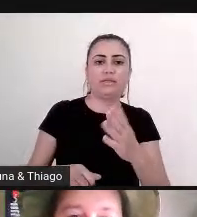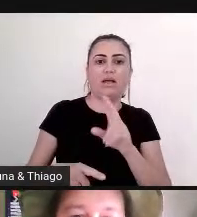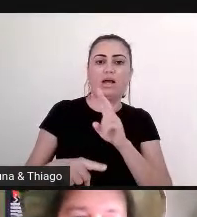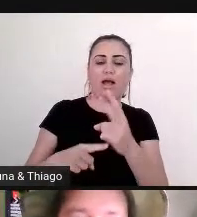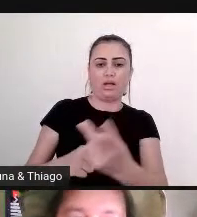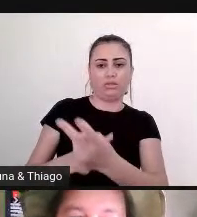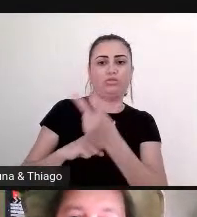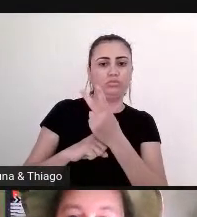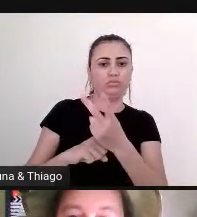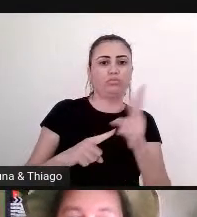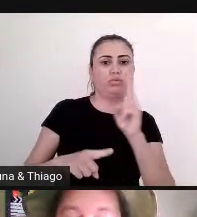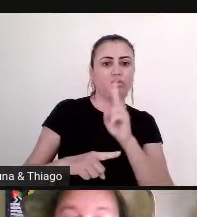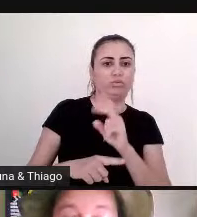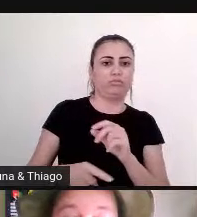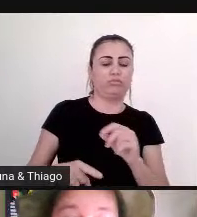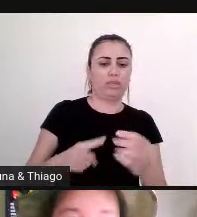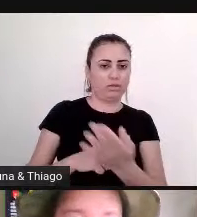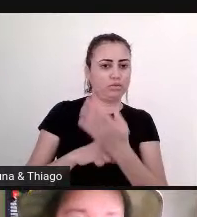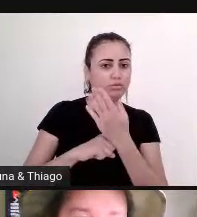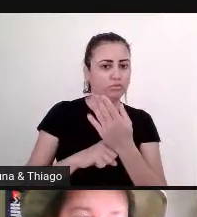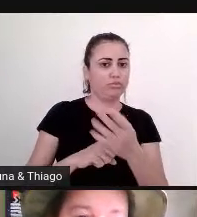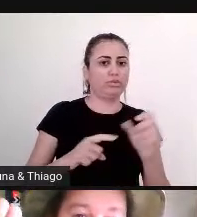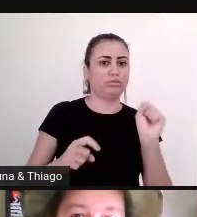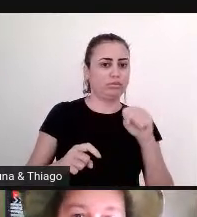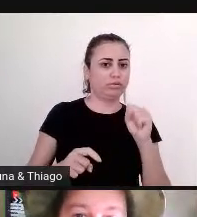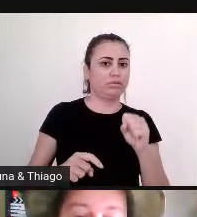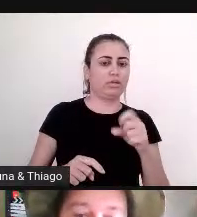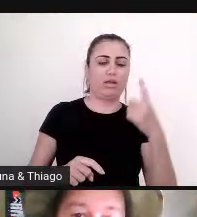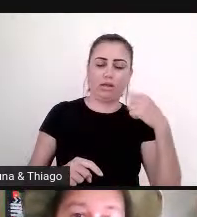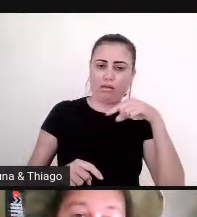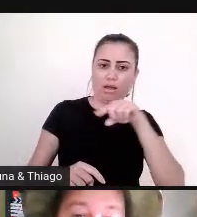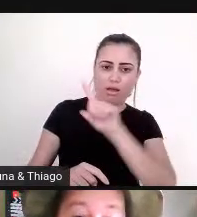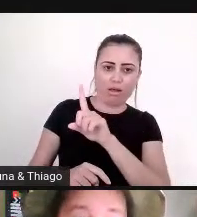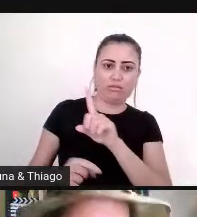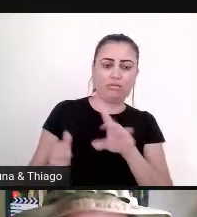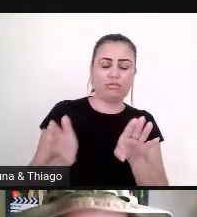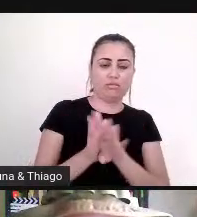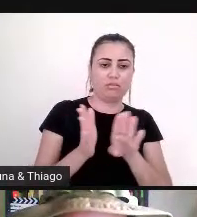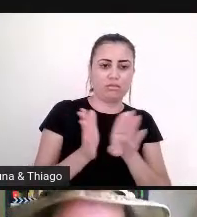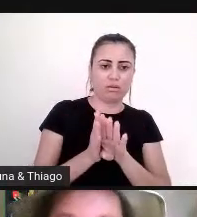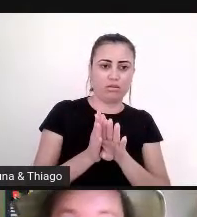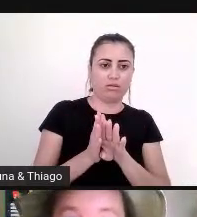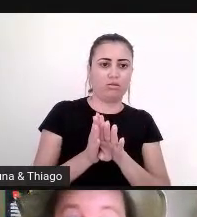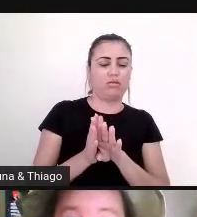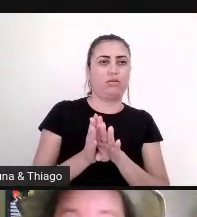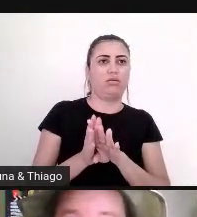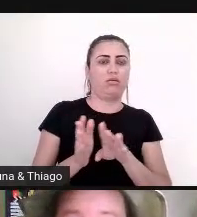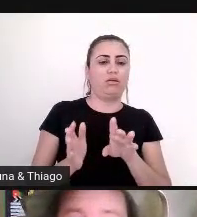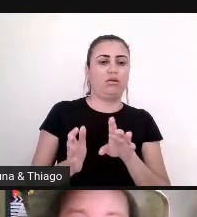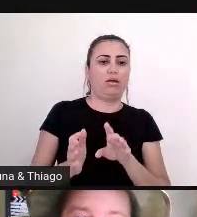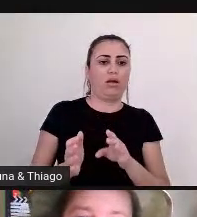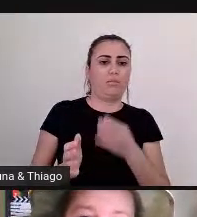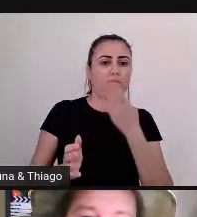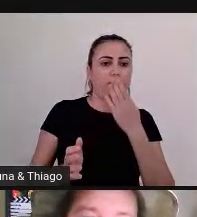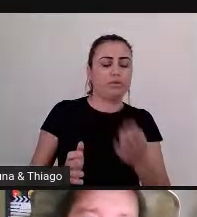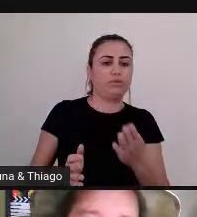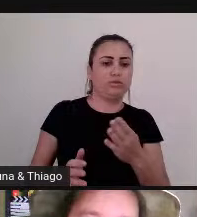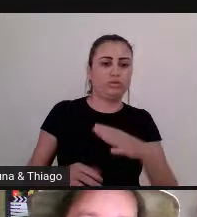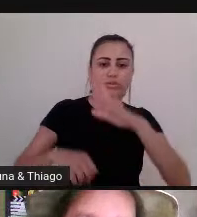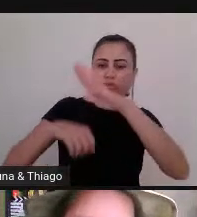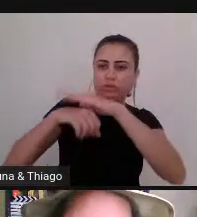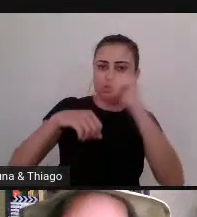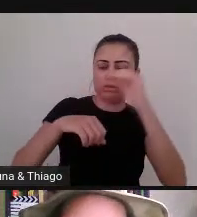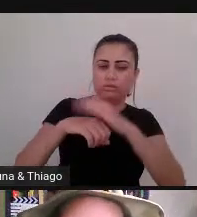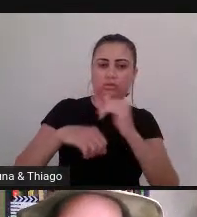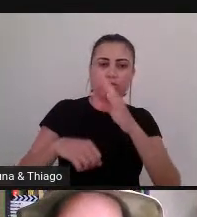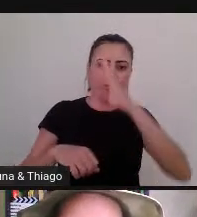nota. Eu tentei disponibilizar isso aqui para vocês, mas eu não consegui, tá? Está com um erro. Testei isso